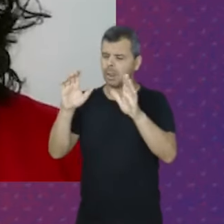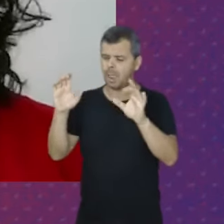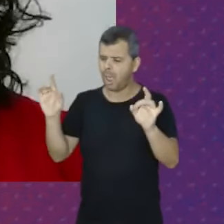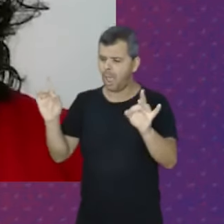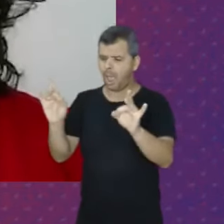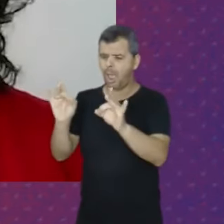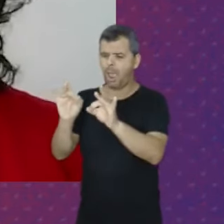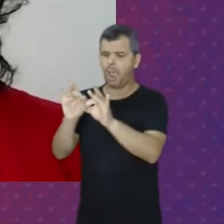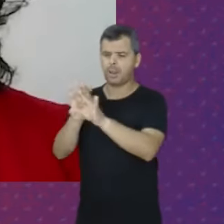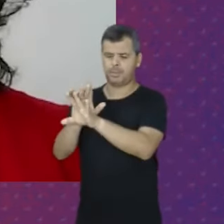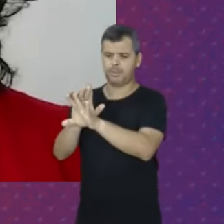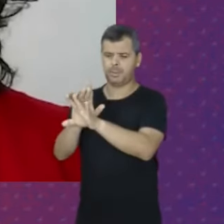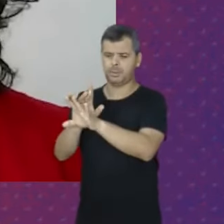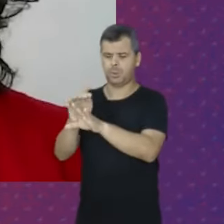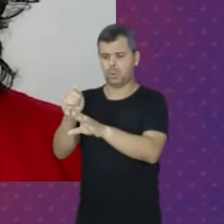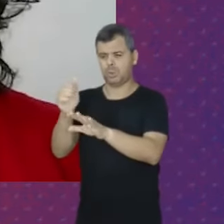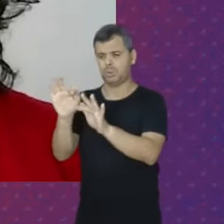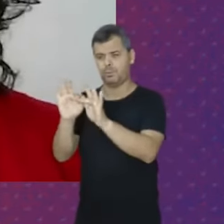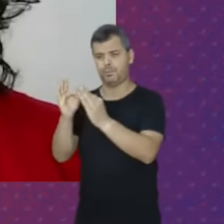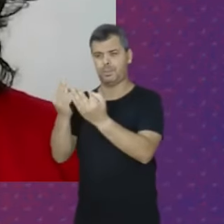uma família.